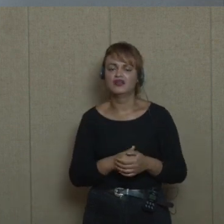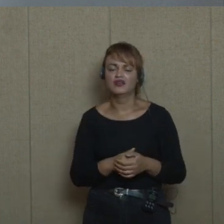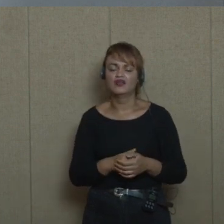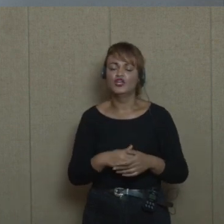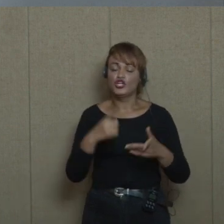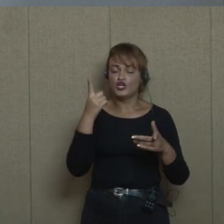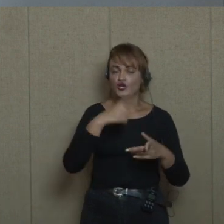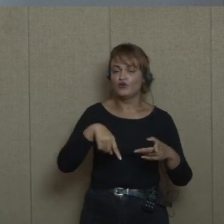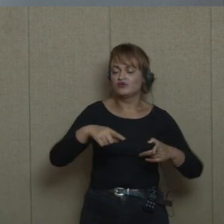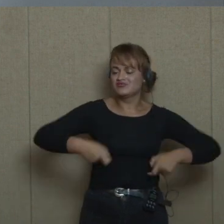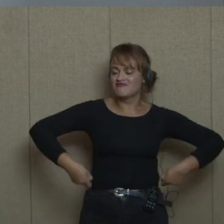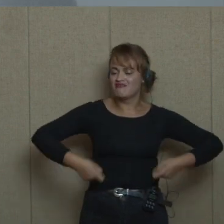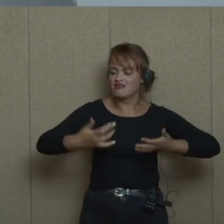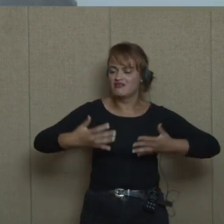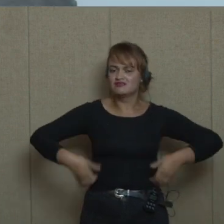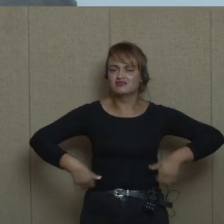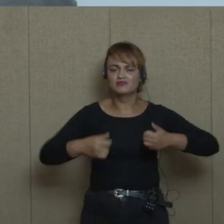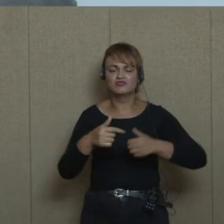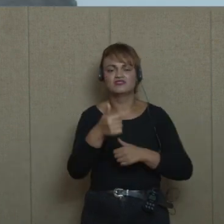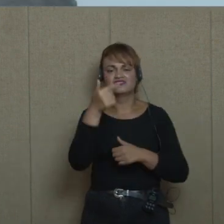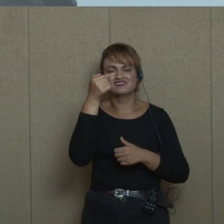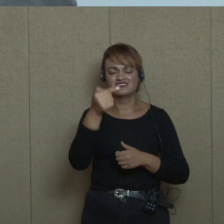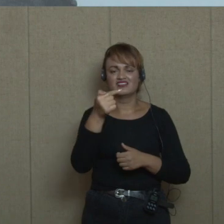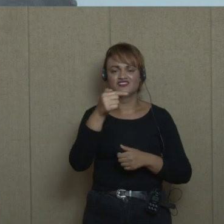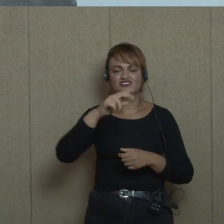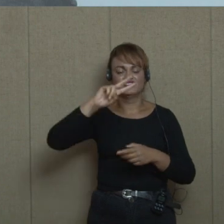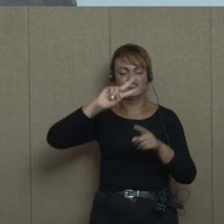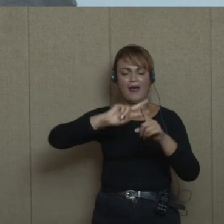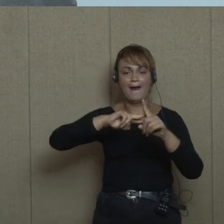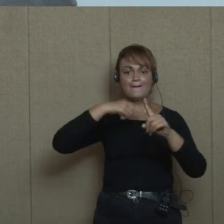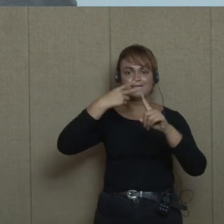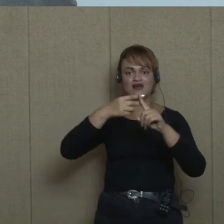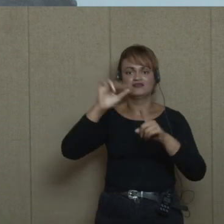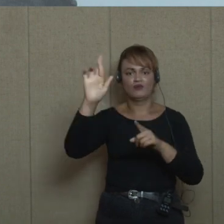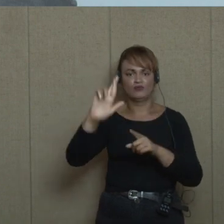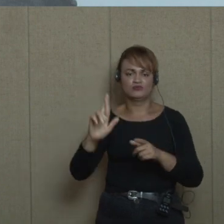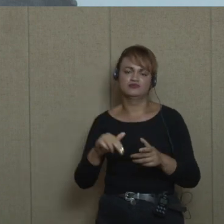gastamos juntos 7 vezes mais do que a Rússia.